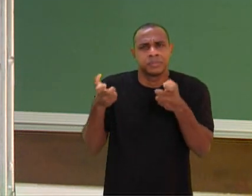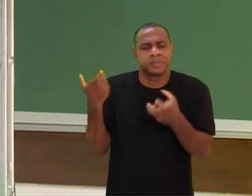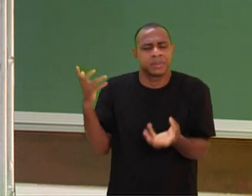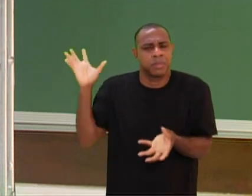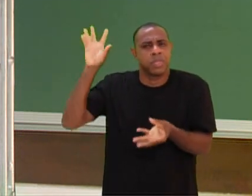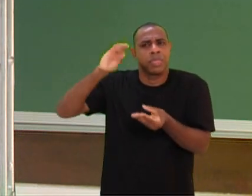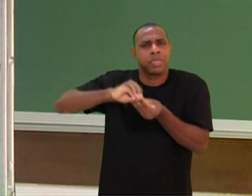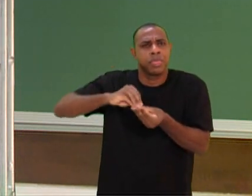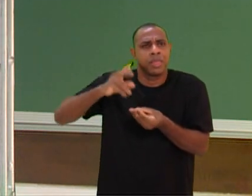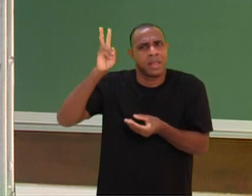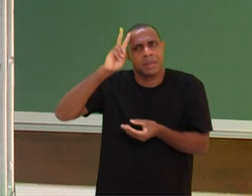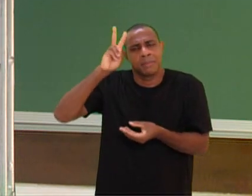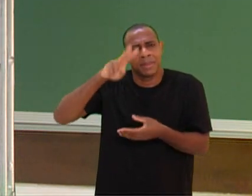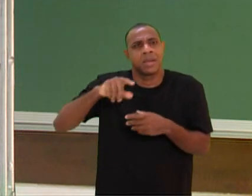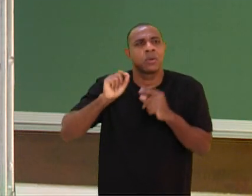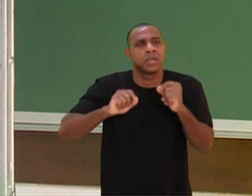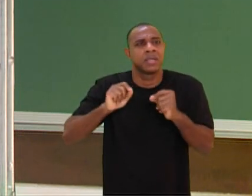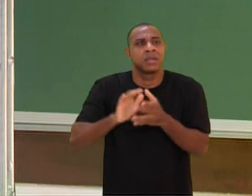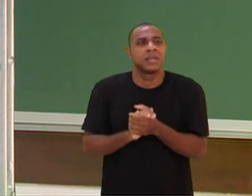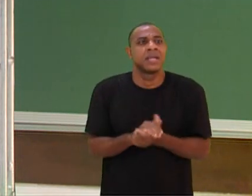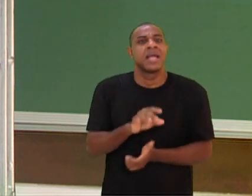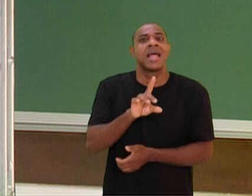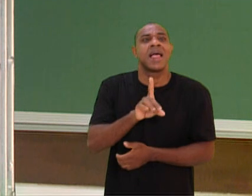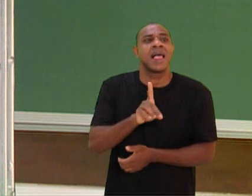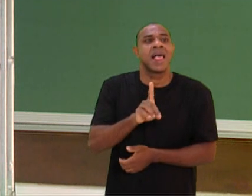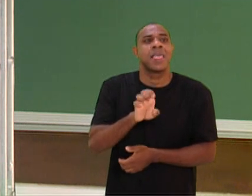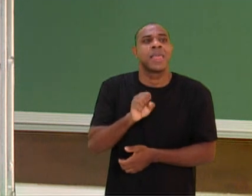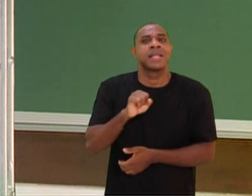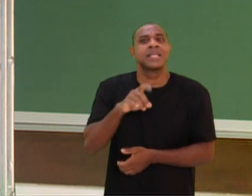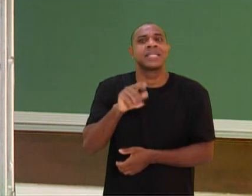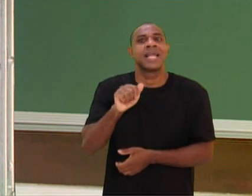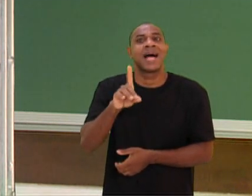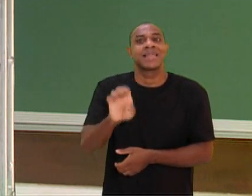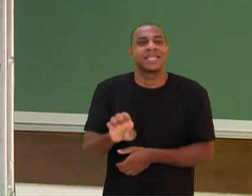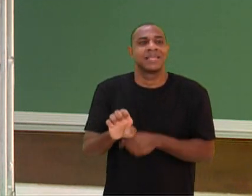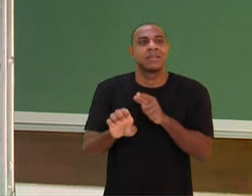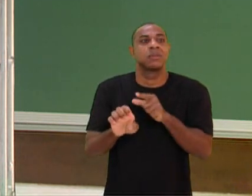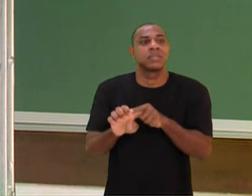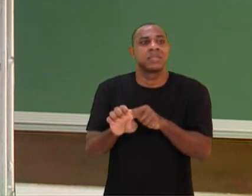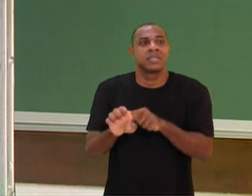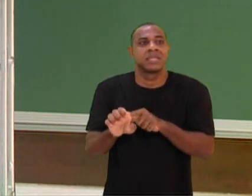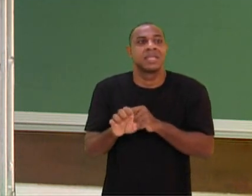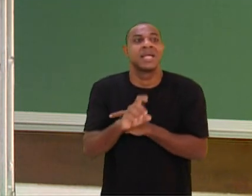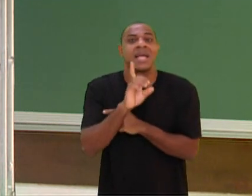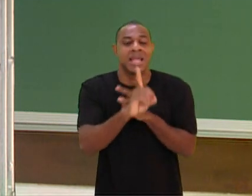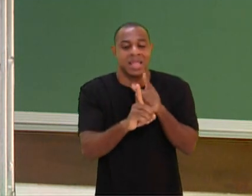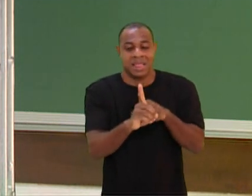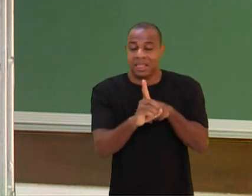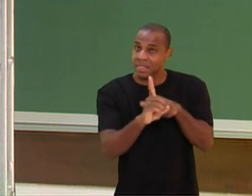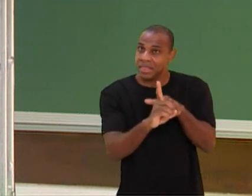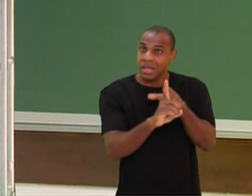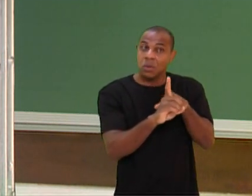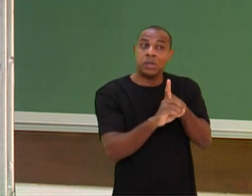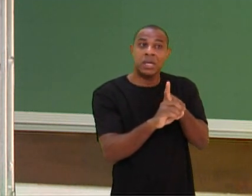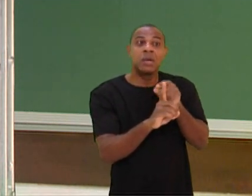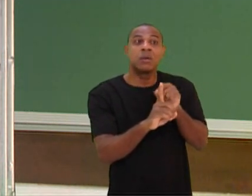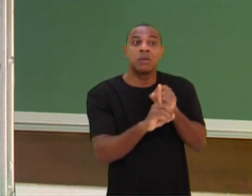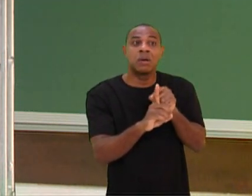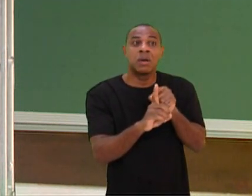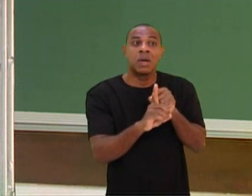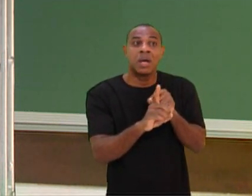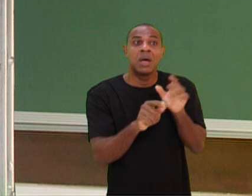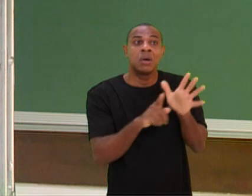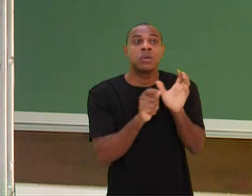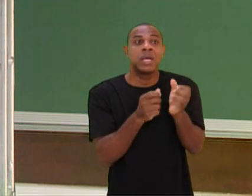algumas coisas. A primeira delas é a questão da densidade de massa específica, que nós vamos utilizar bastante. Densidade nada que mais que é uma propriedade